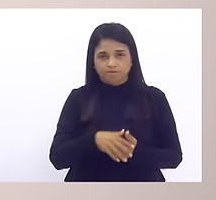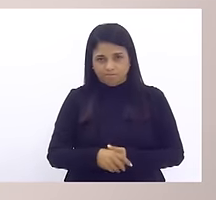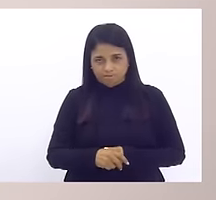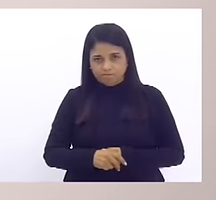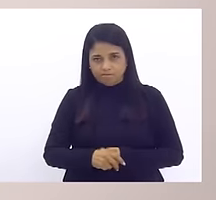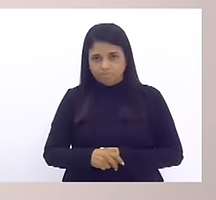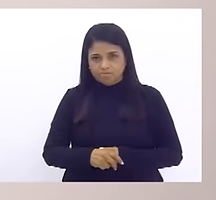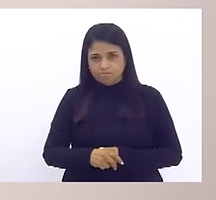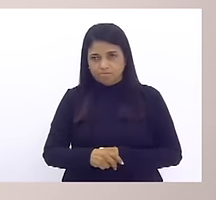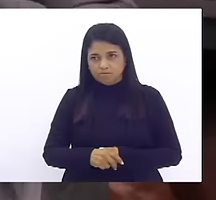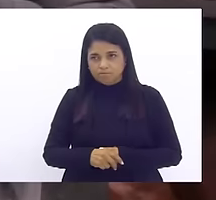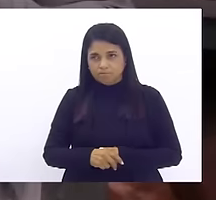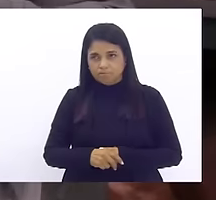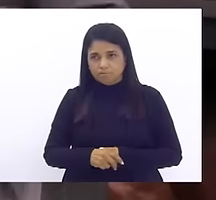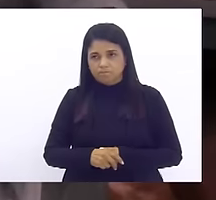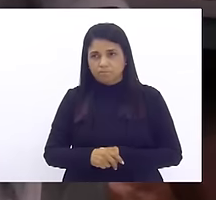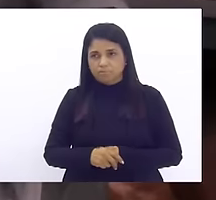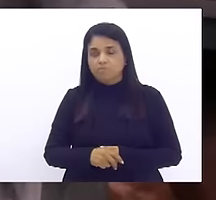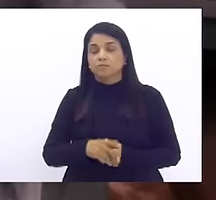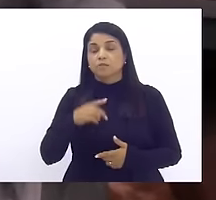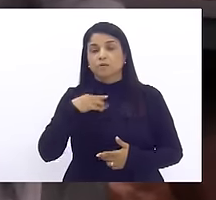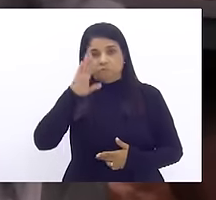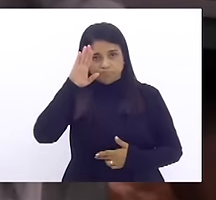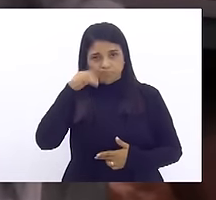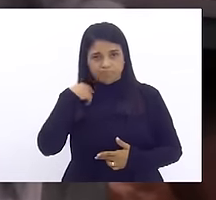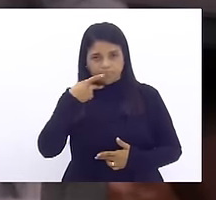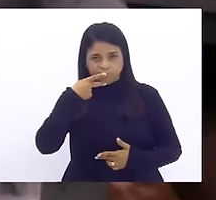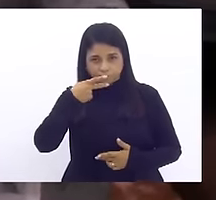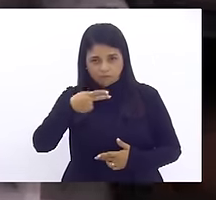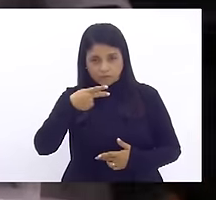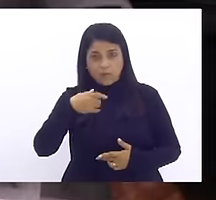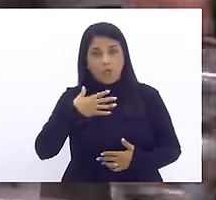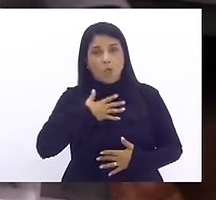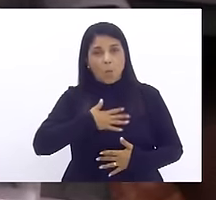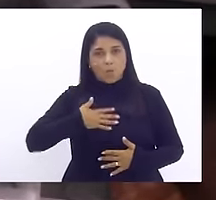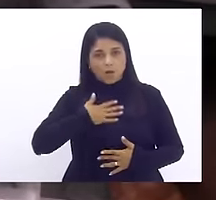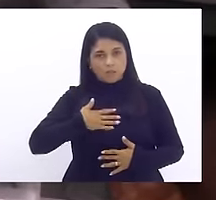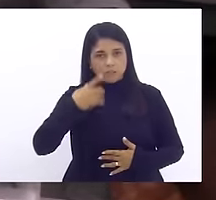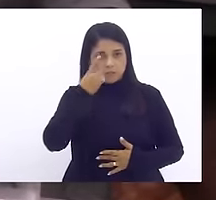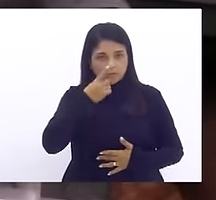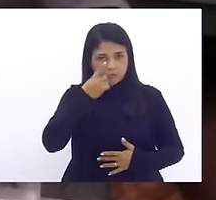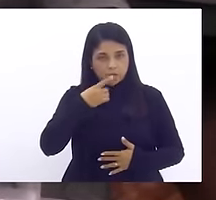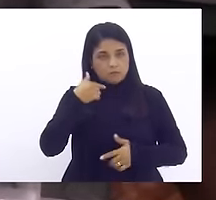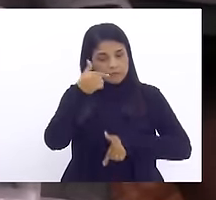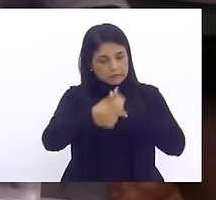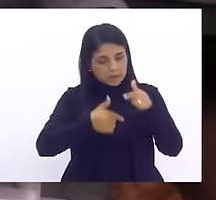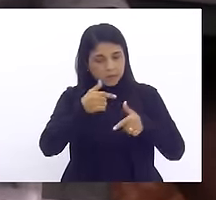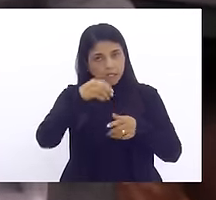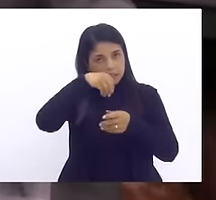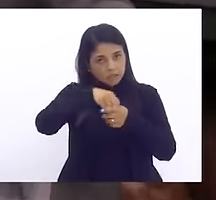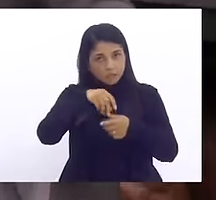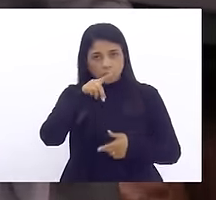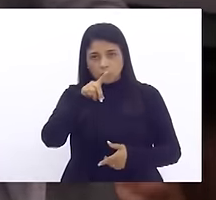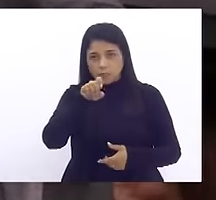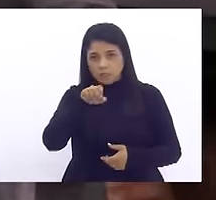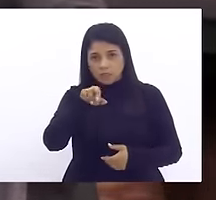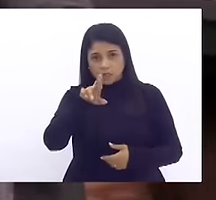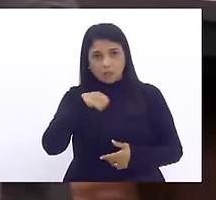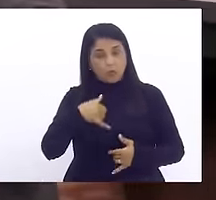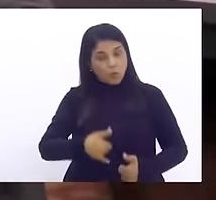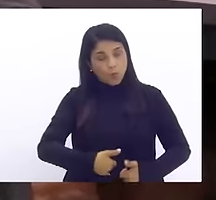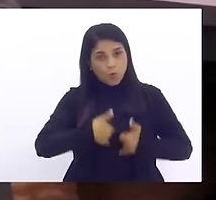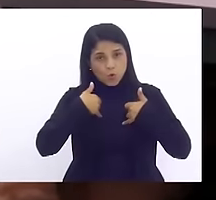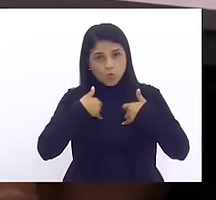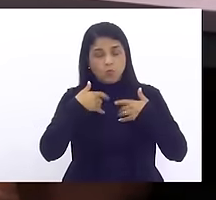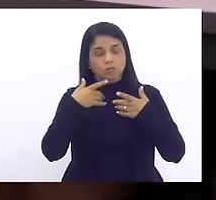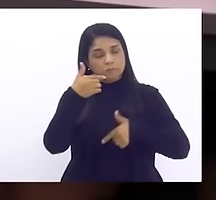posso falar Deputado eu queria dizer que eu tenho o maior prazer em trabalhar no Detro que eu tenho orgulho de falar que eu trabalho no